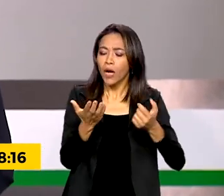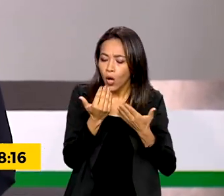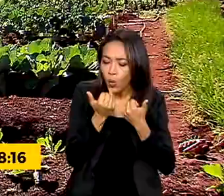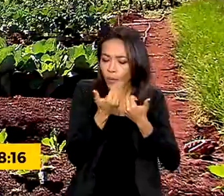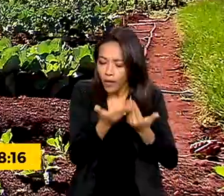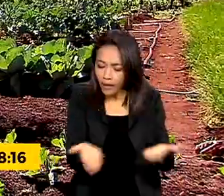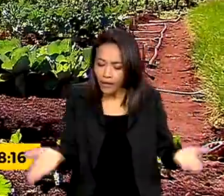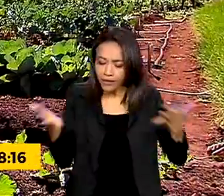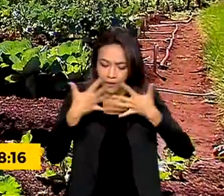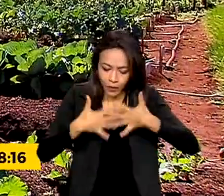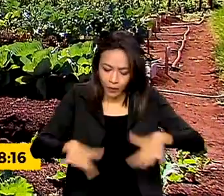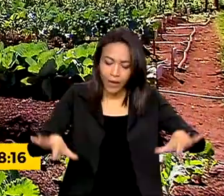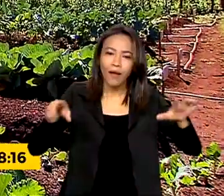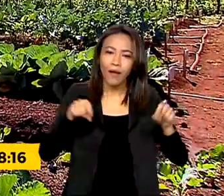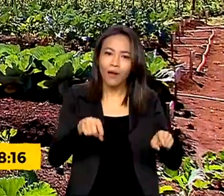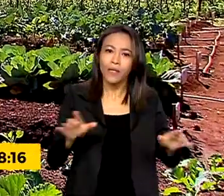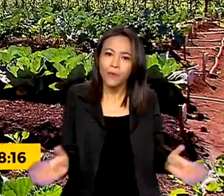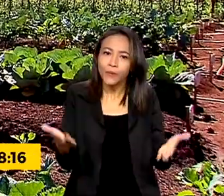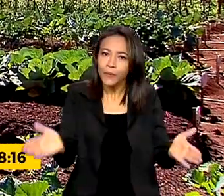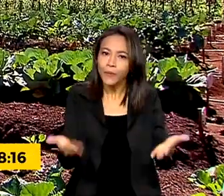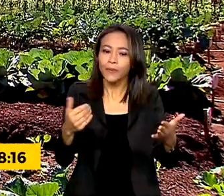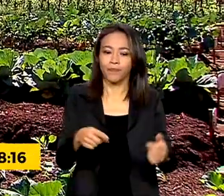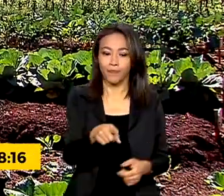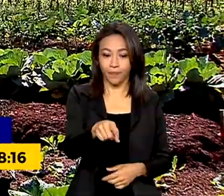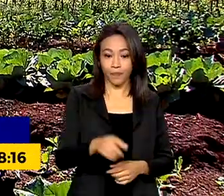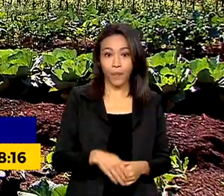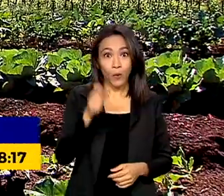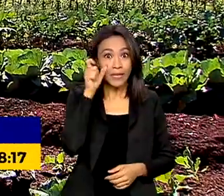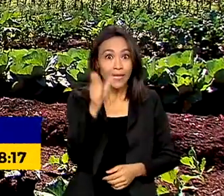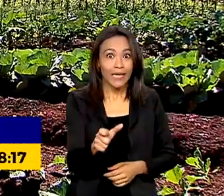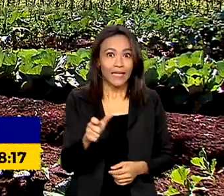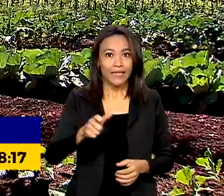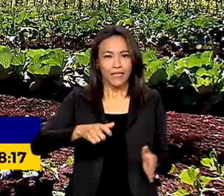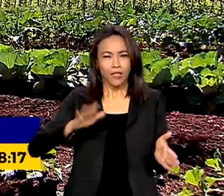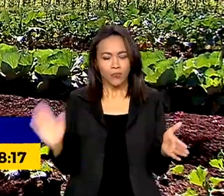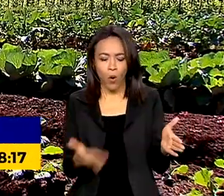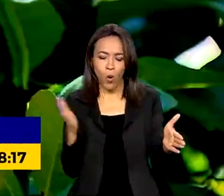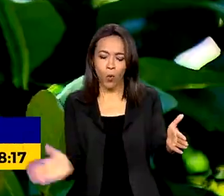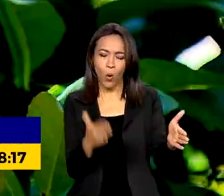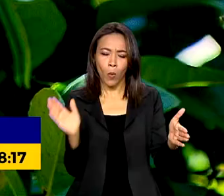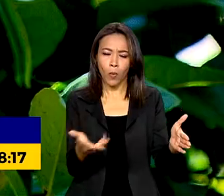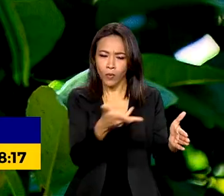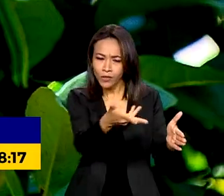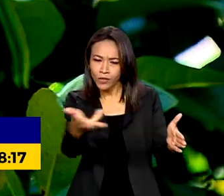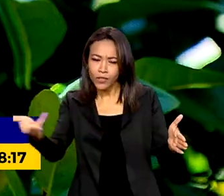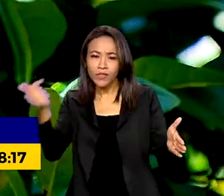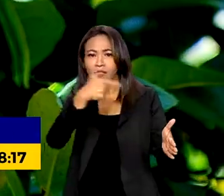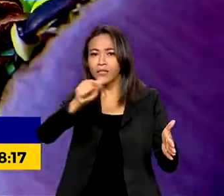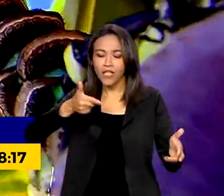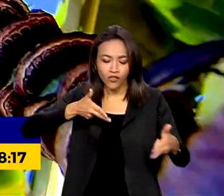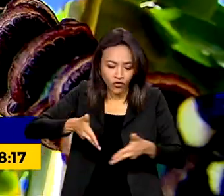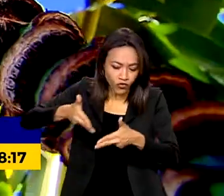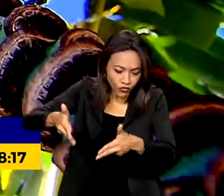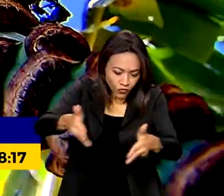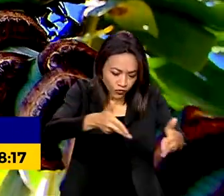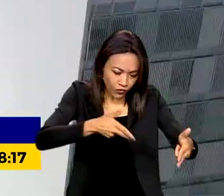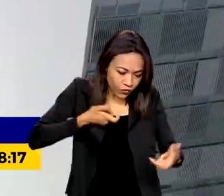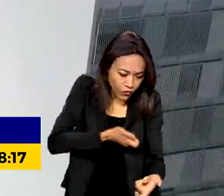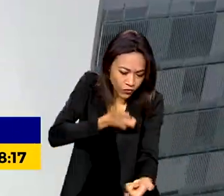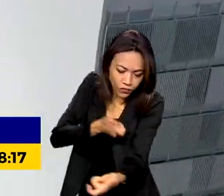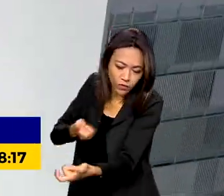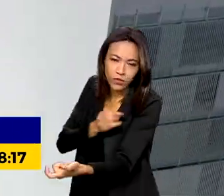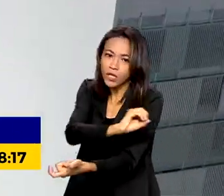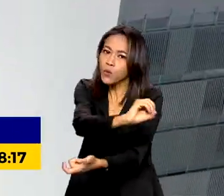alimentos o interesse na produção de frutas vegetais e hortaliças sem agrotóxico vem crescendo